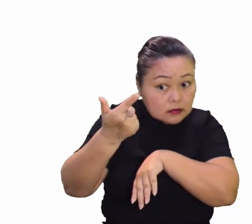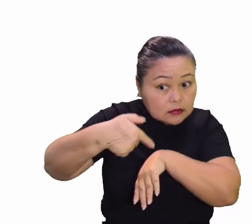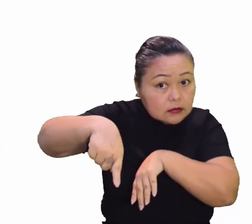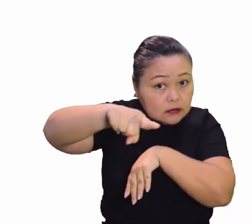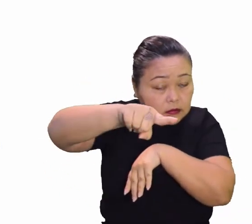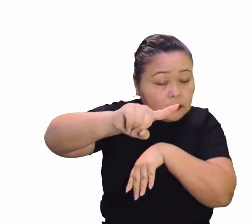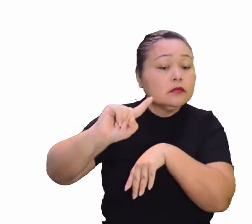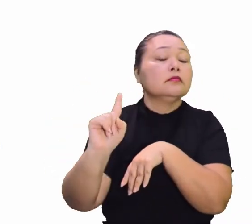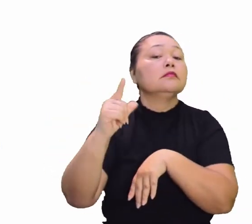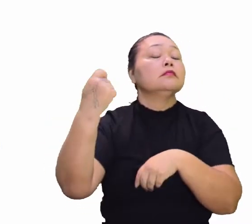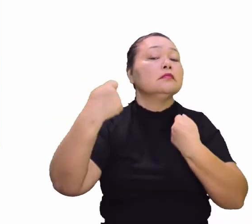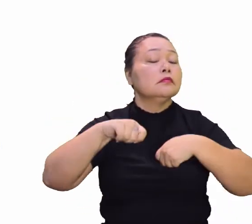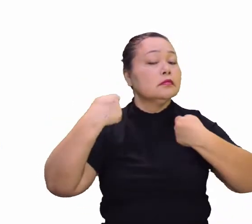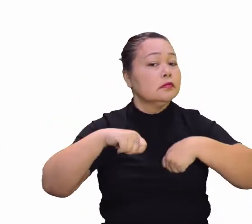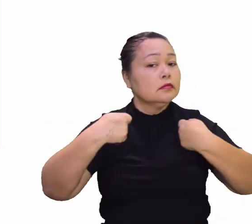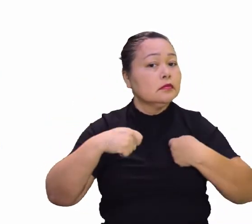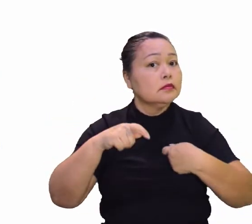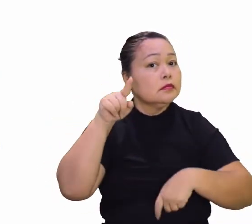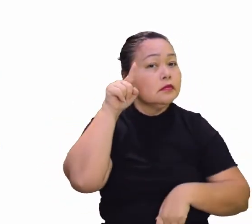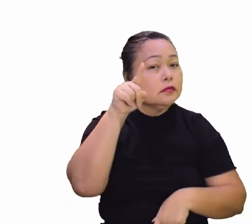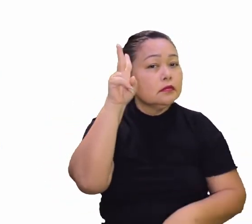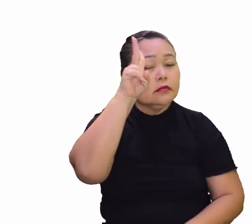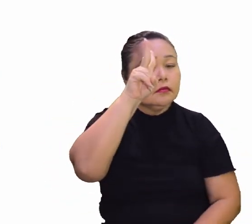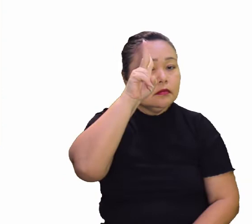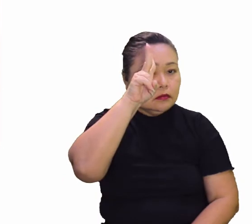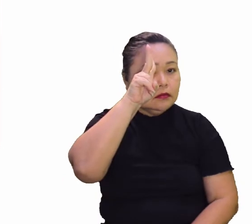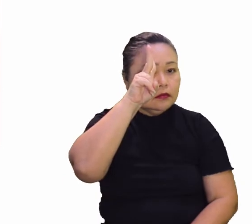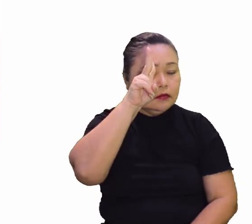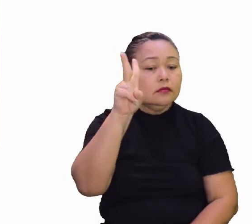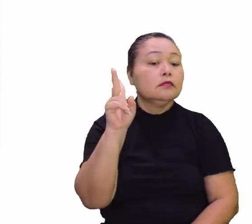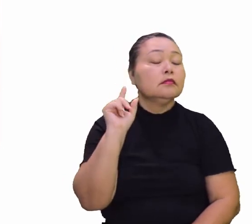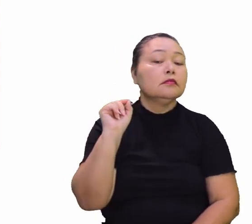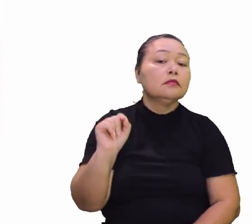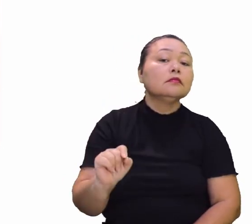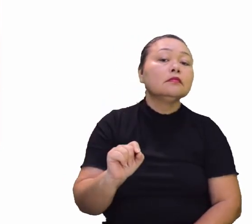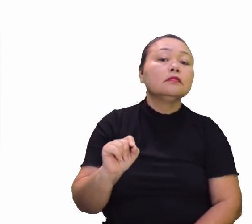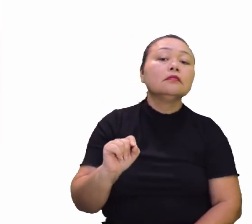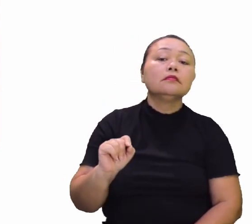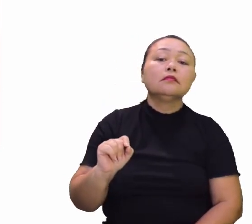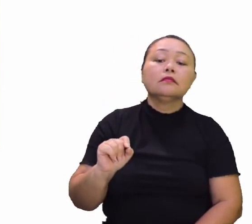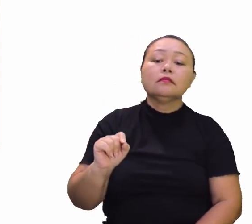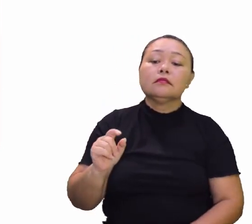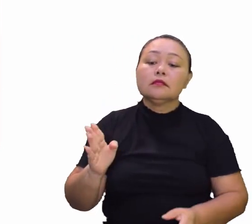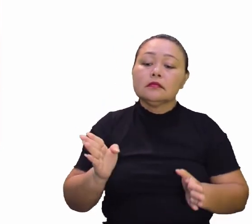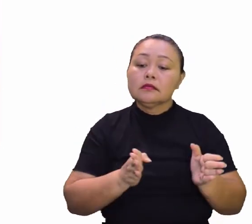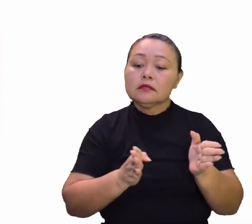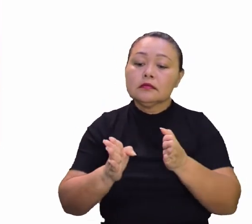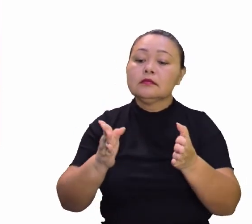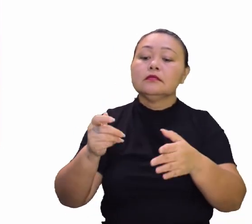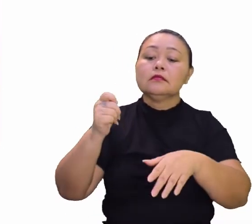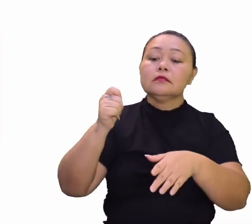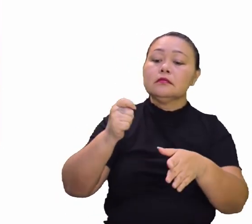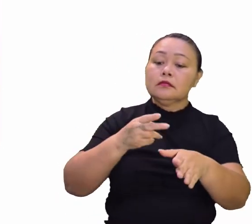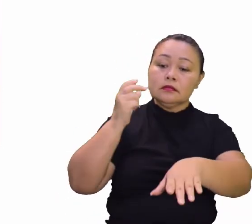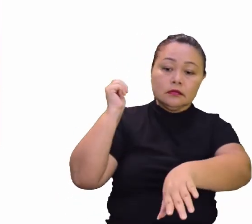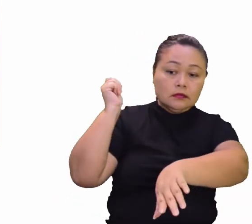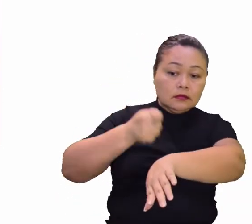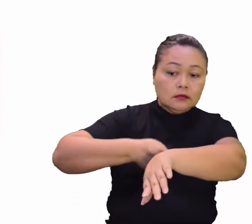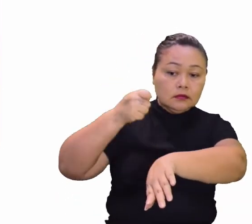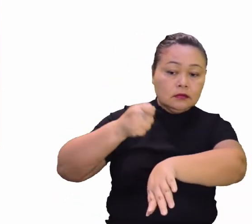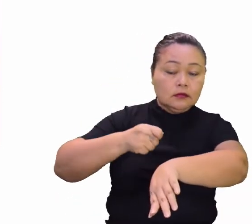para você, ó, é necessário você lembrar que a bacia do Rio Machado